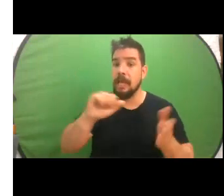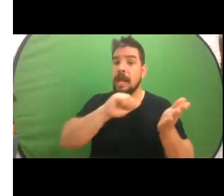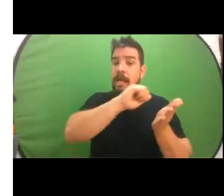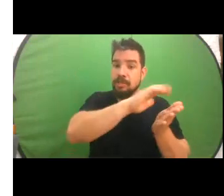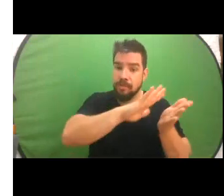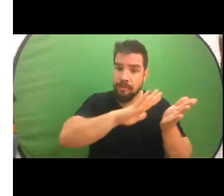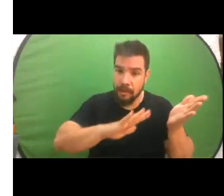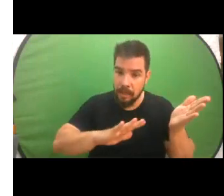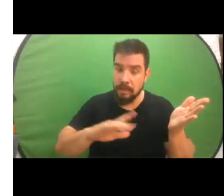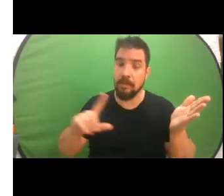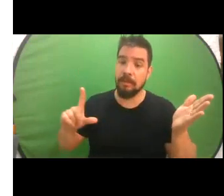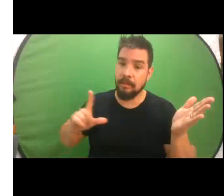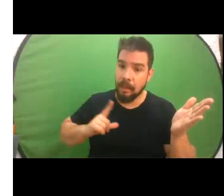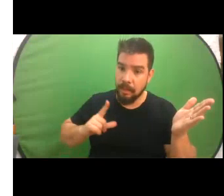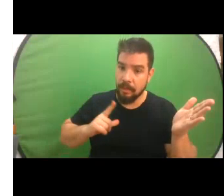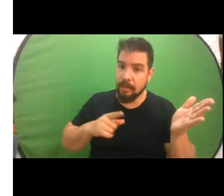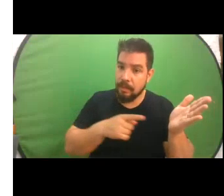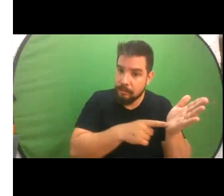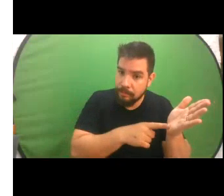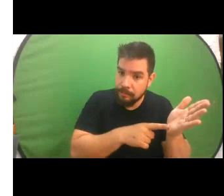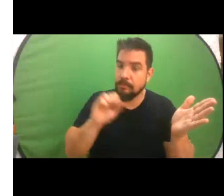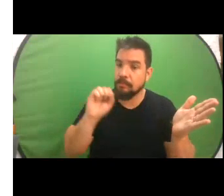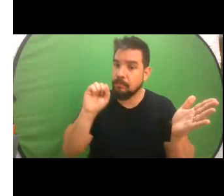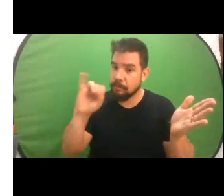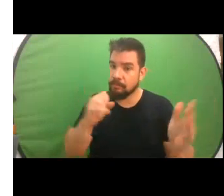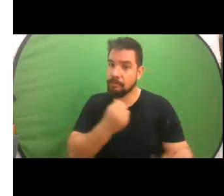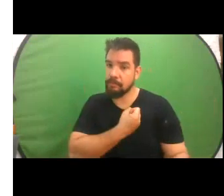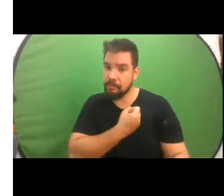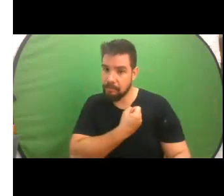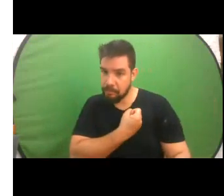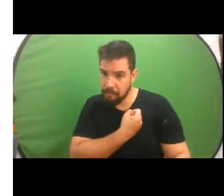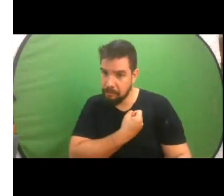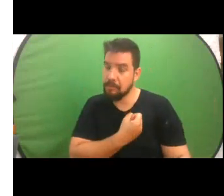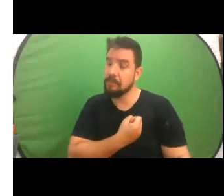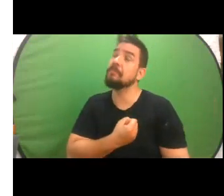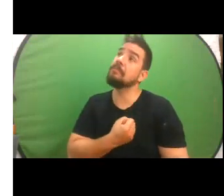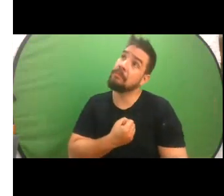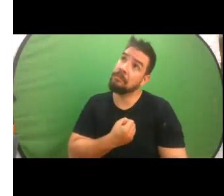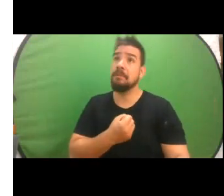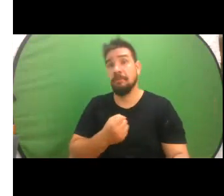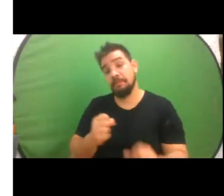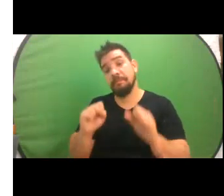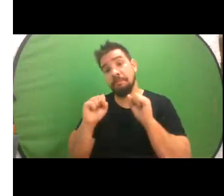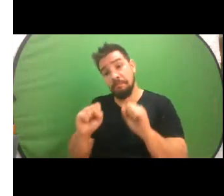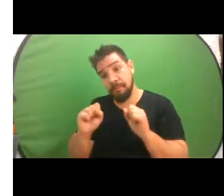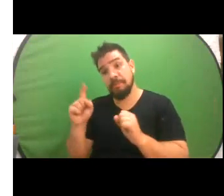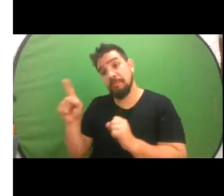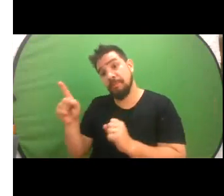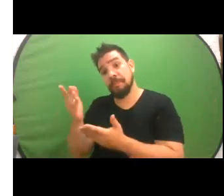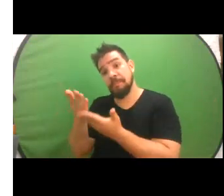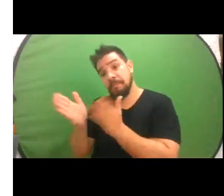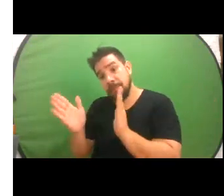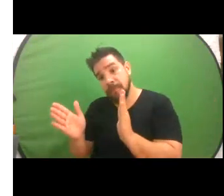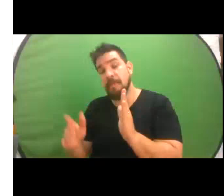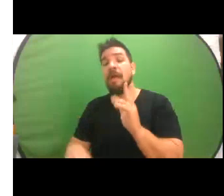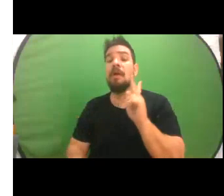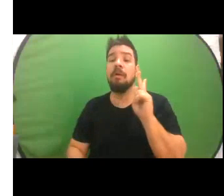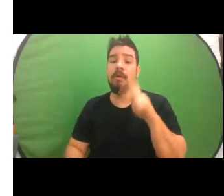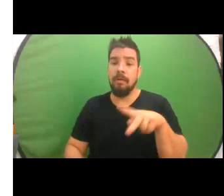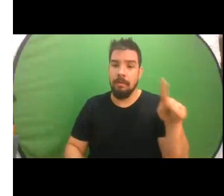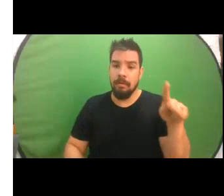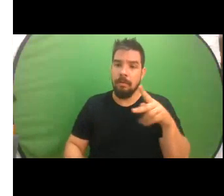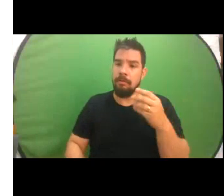uma atividade pontuada, né, então, né, pode ser que você perca e aí o professor vai te